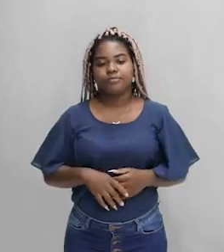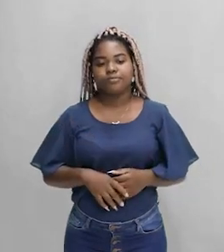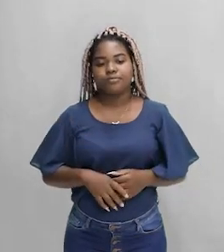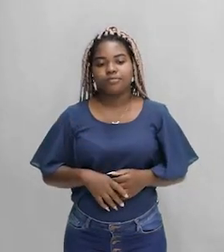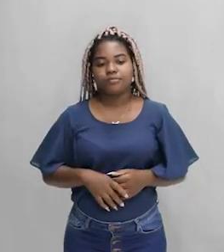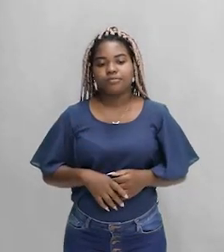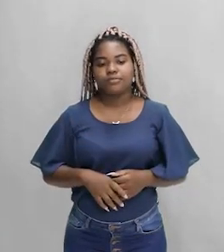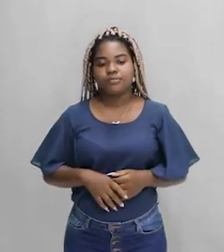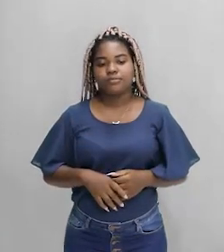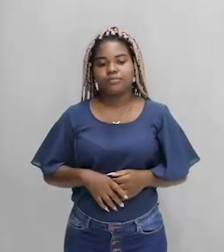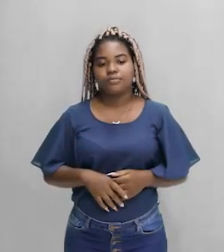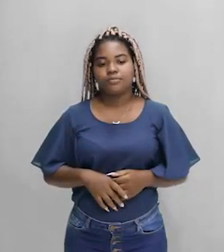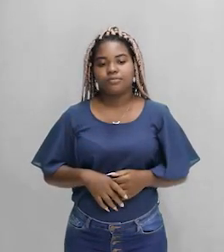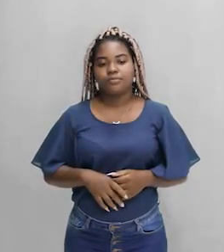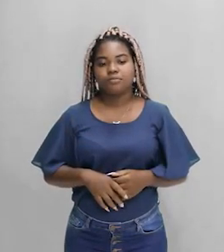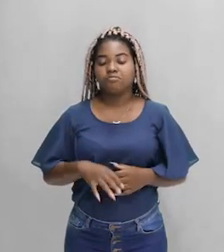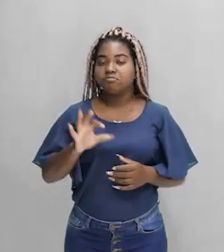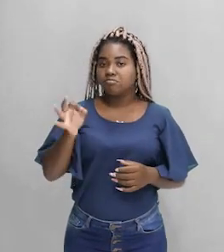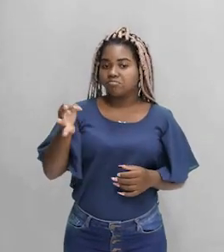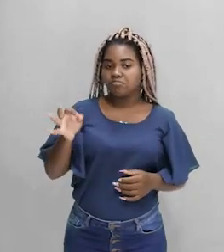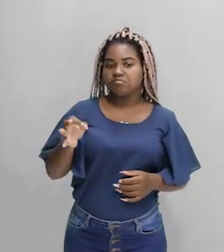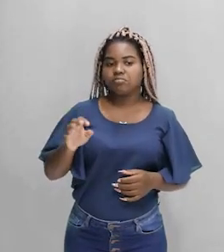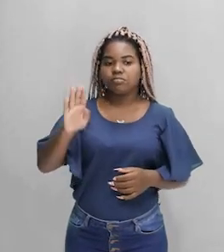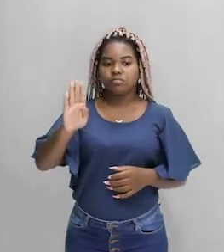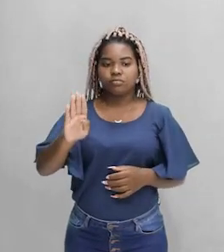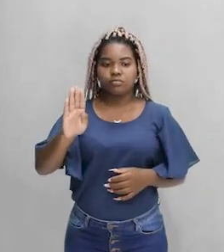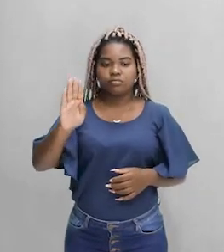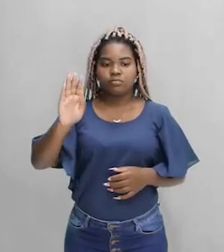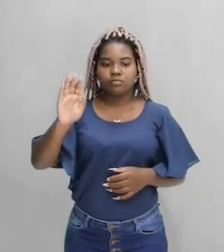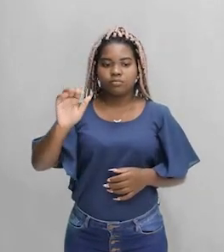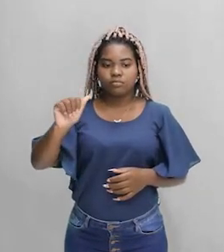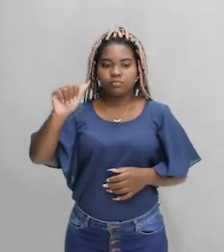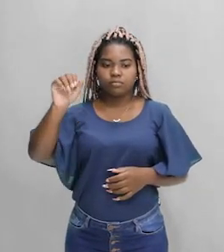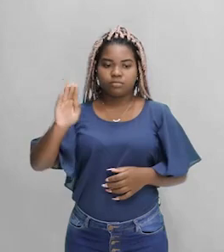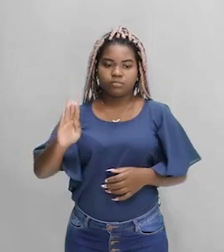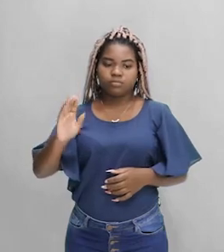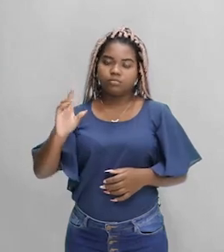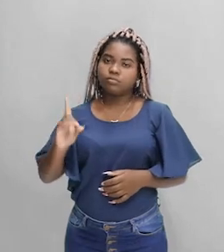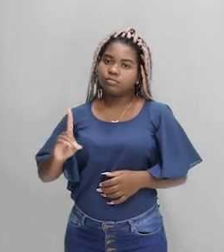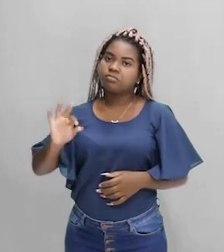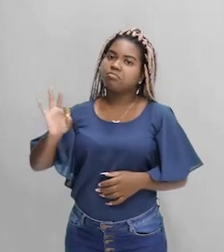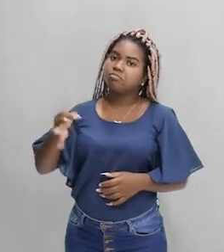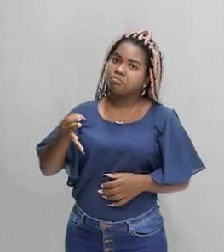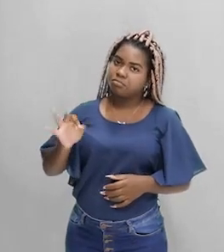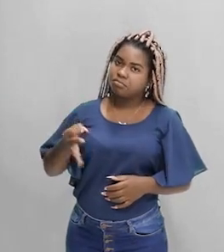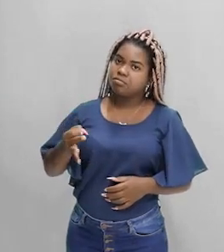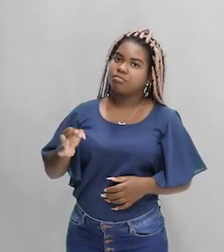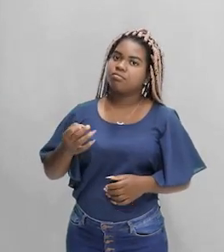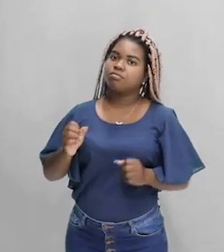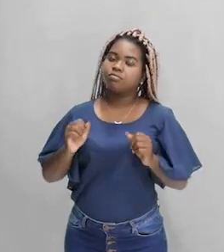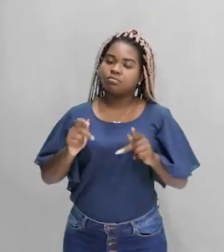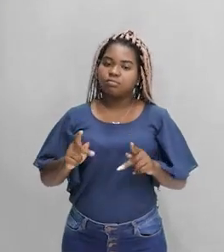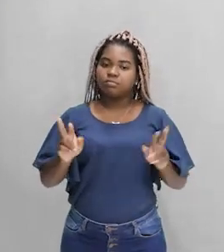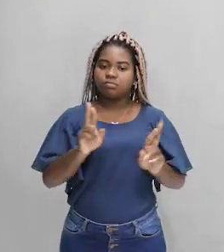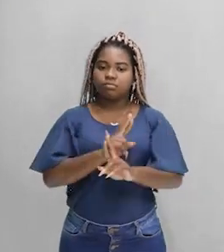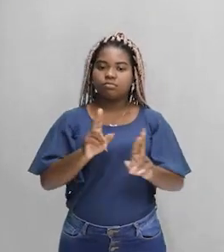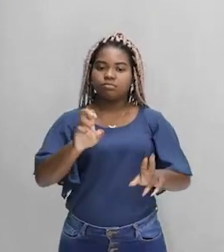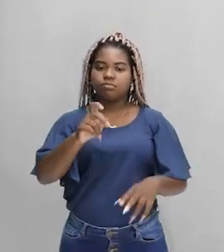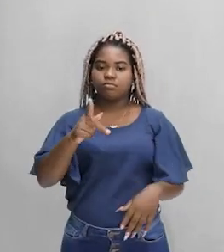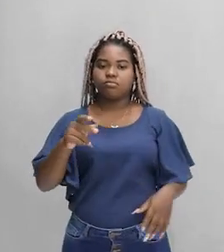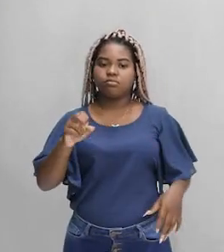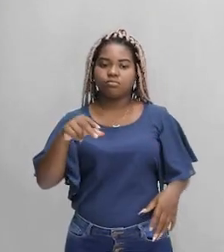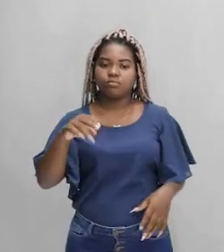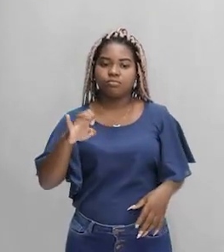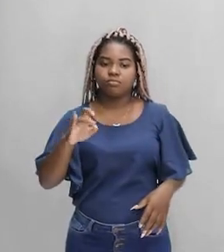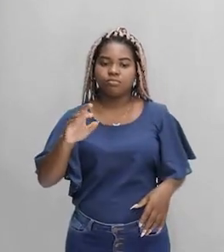uma dízima periódica e aqui um número inteiro, tá bom? Então, para essa letra D, também satisfez a escrita, satisfez